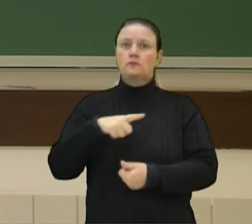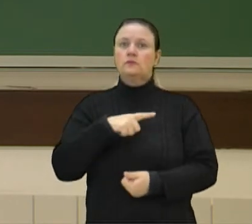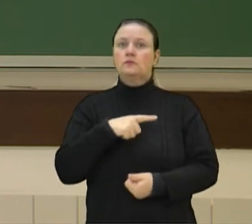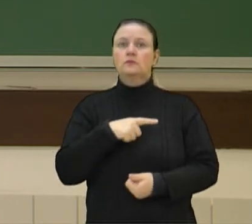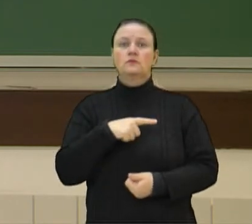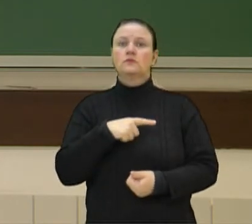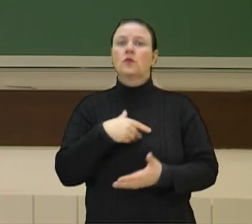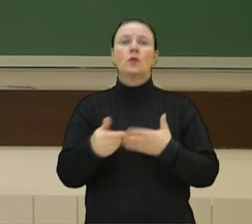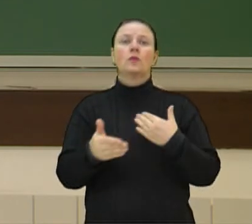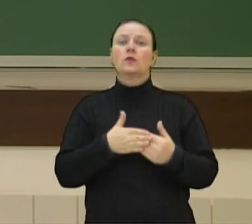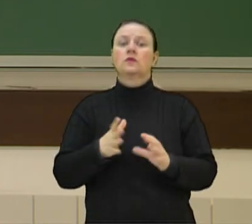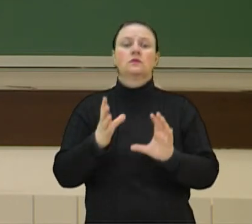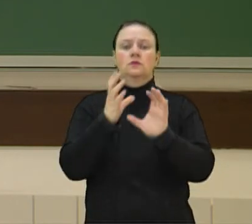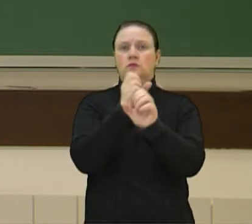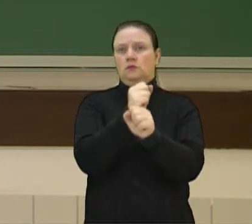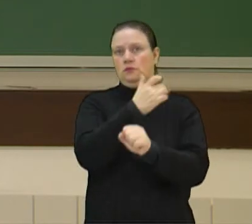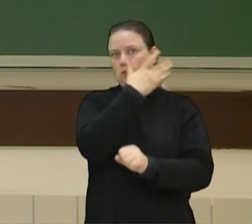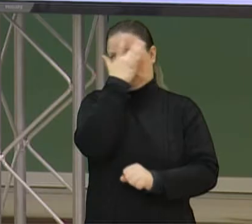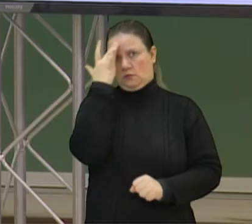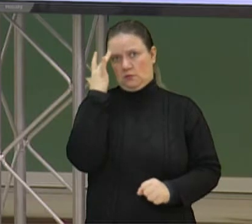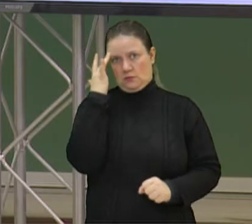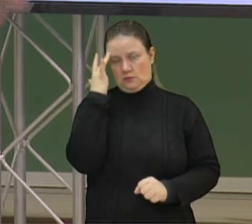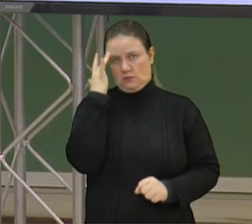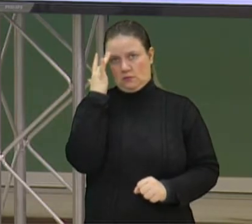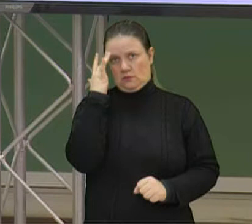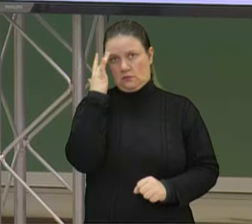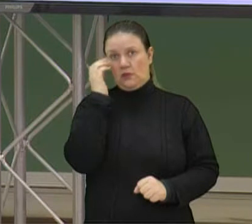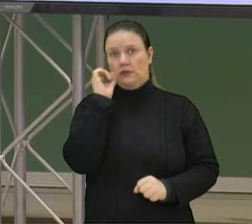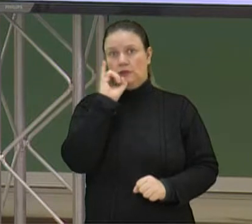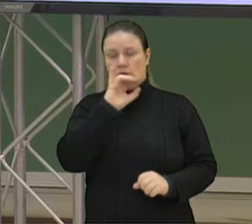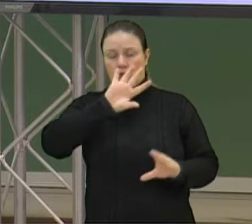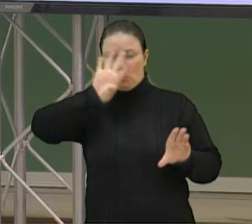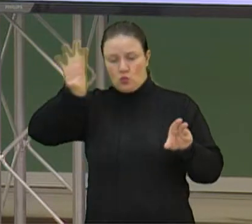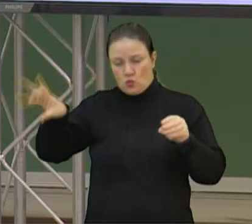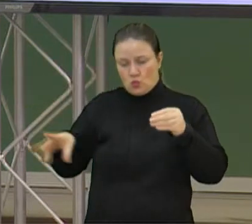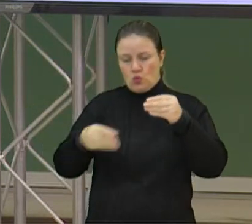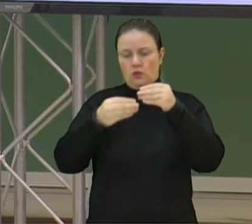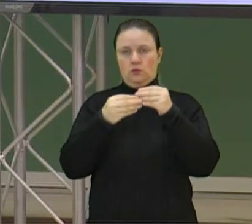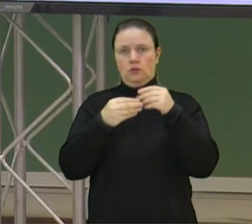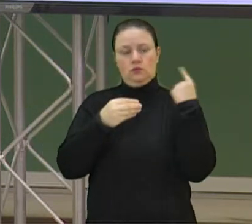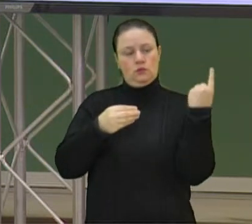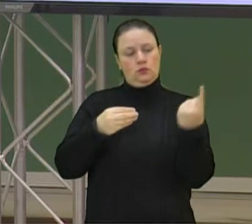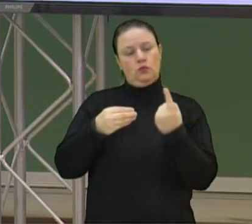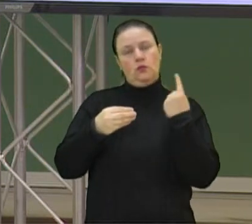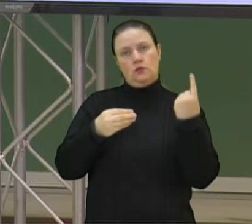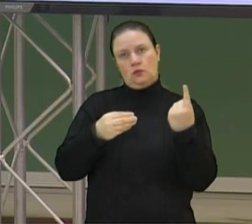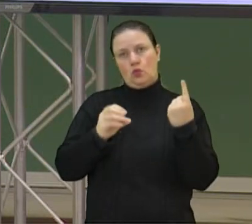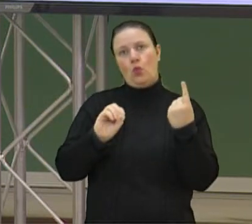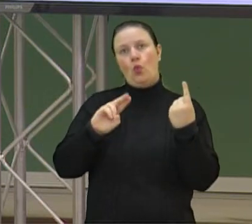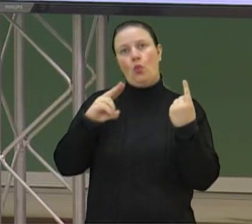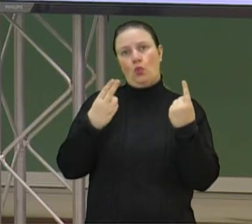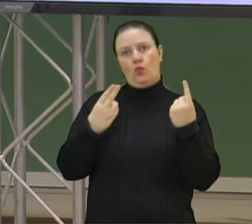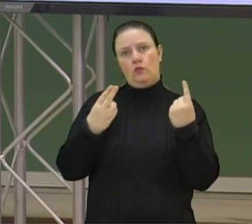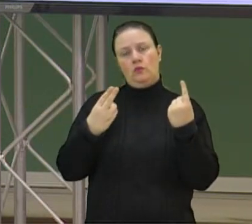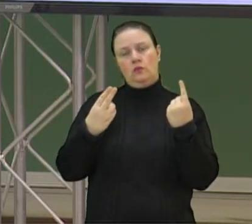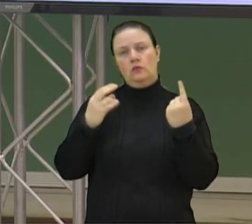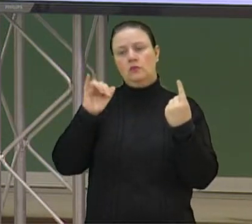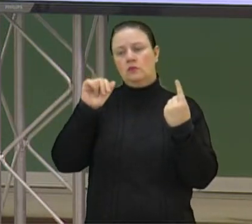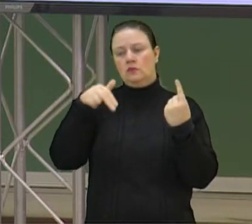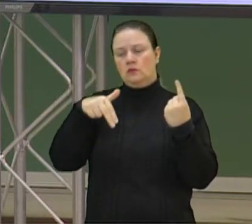pessoas, não vai mudar se o complemento estiver no singular ou verbo no infinitivo.